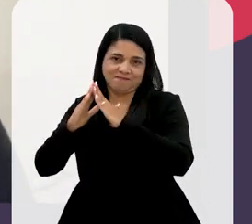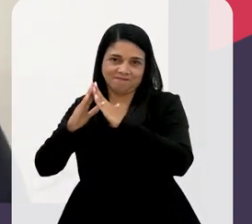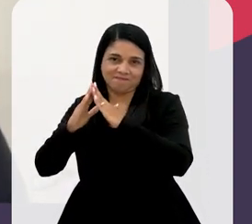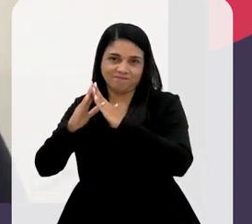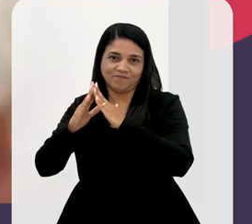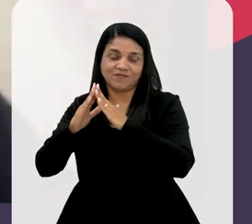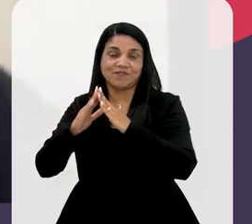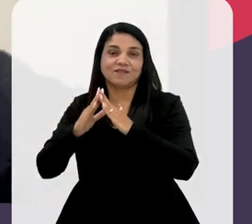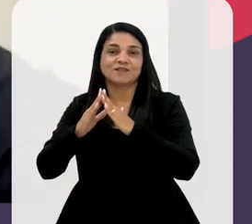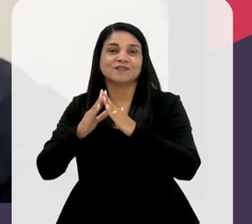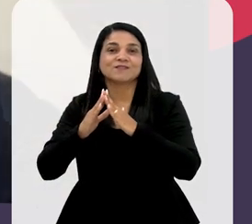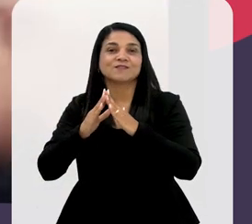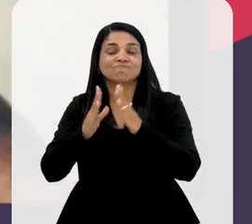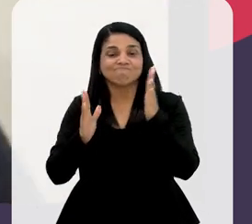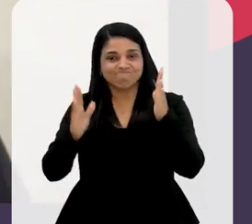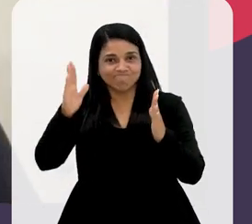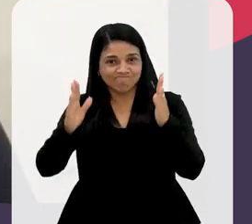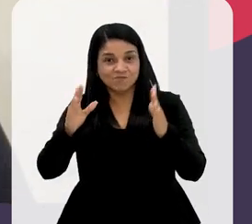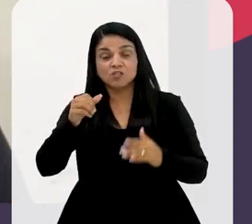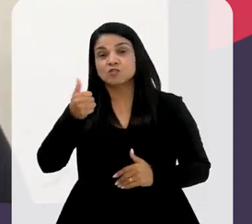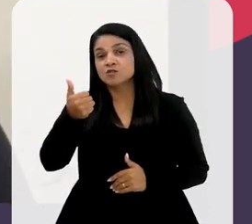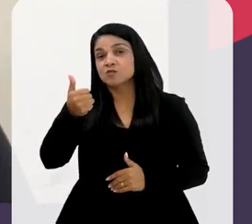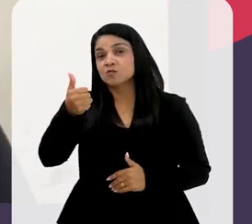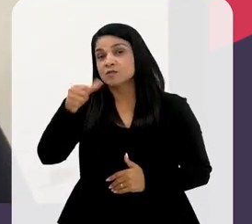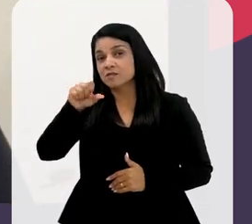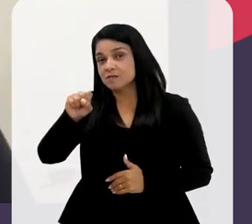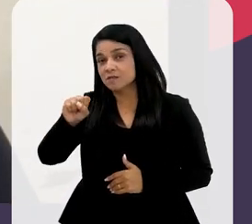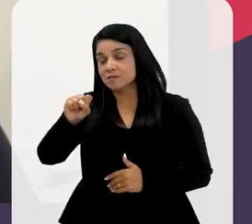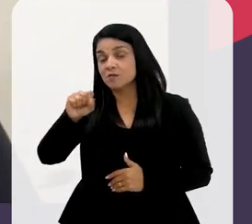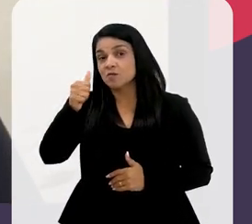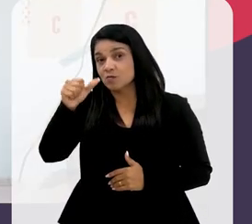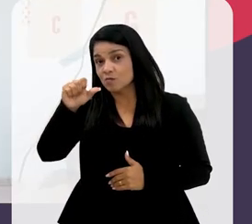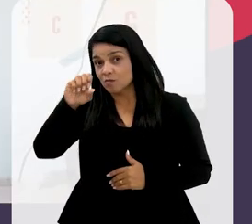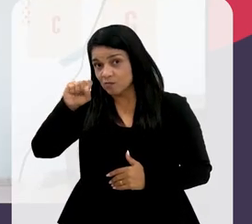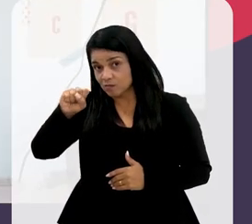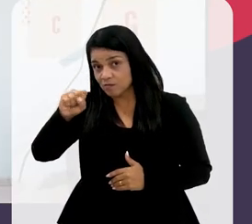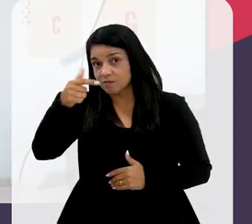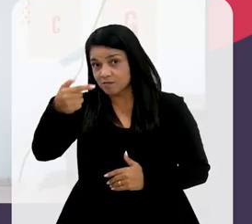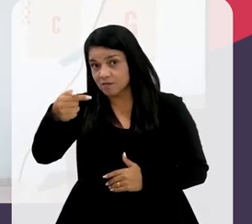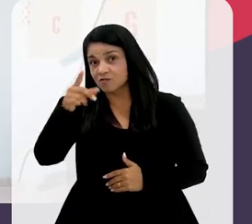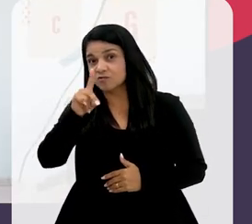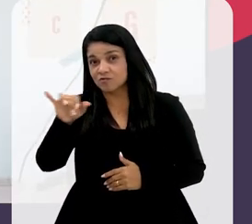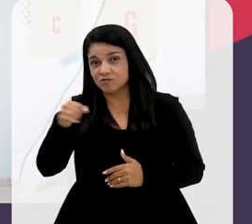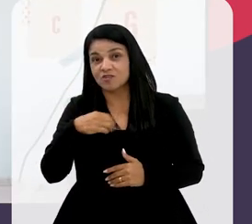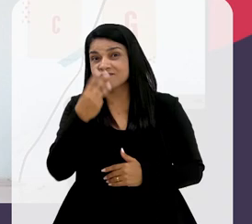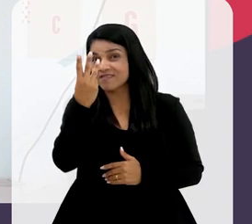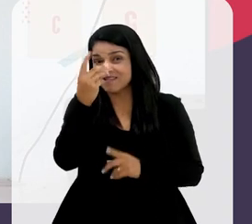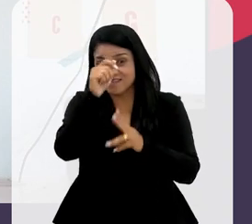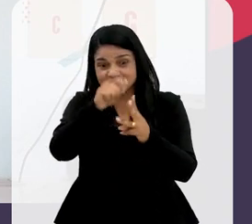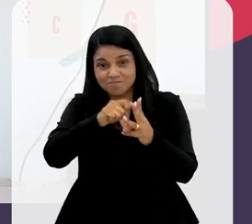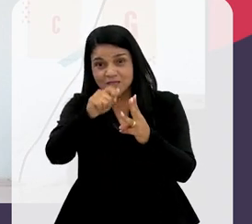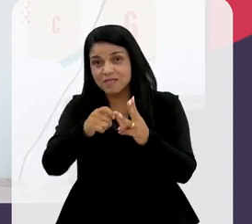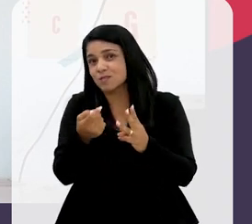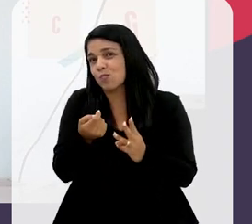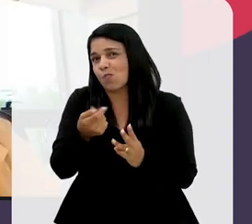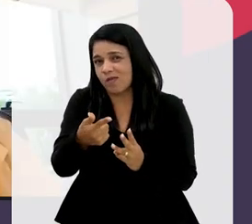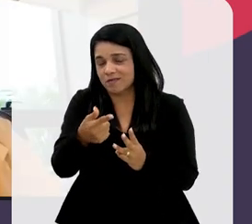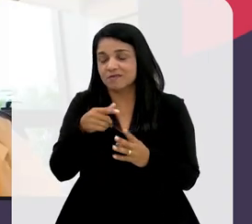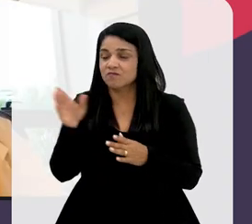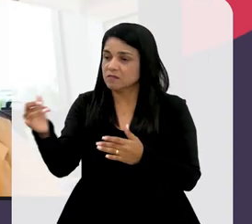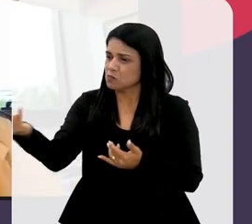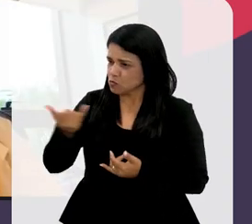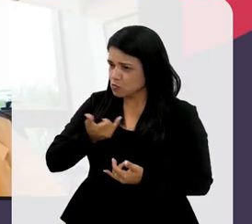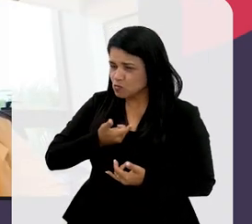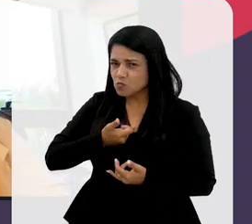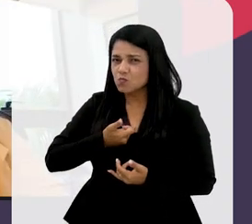dias dividido nesses 3 hospitais aí, né? Foram praticamente 3 meses, né, nessa luta aí contra a Covid. E